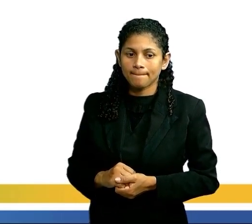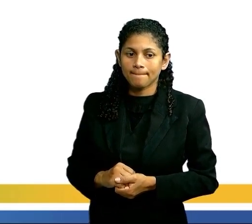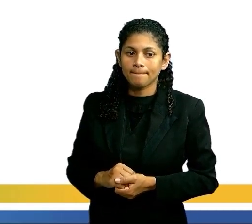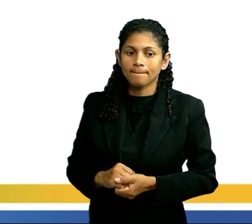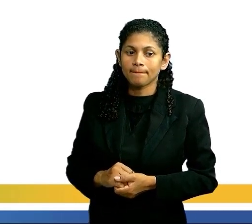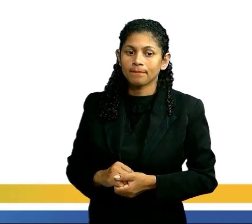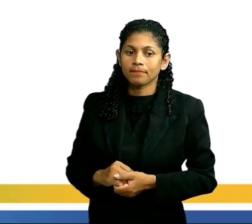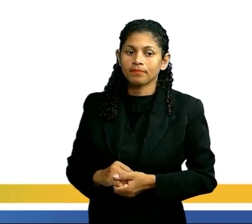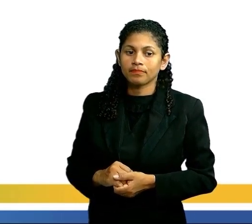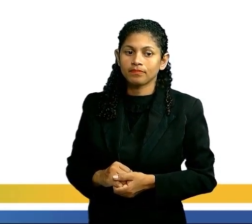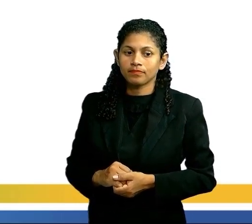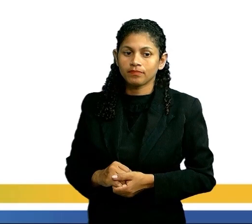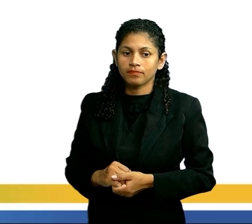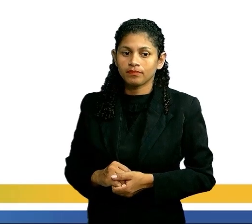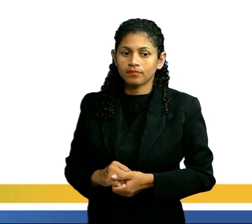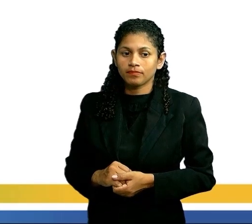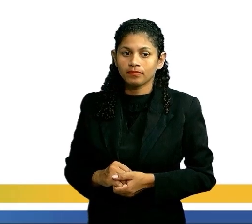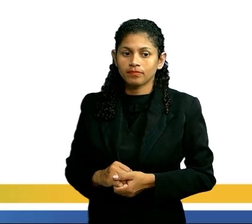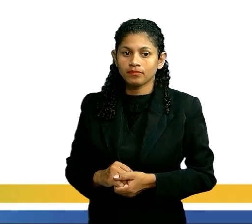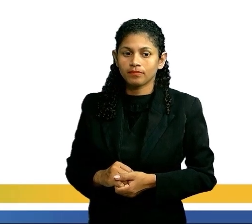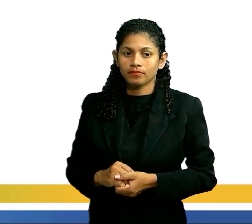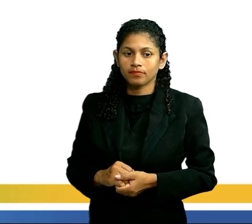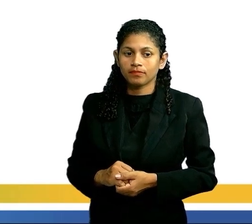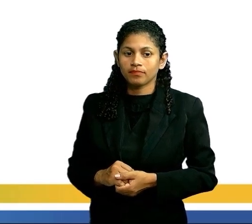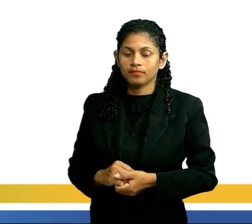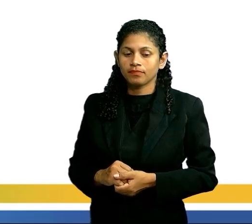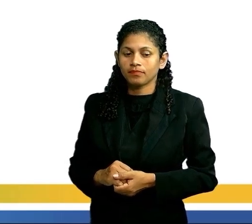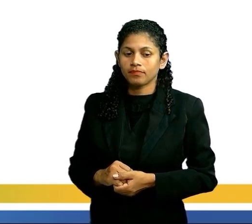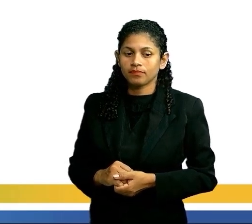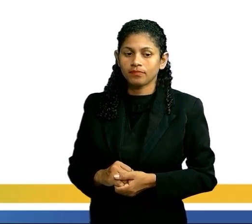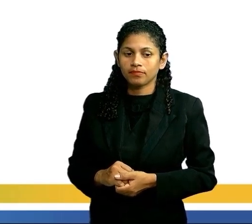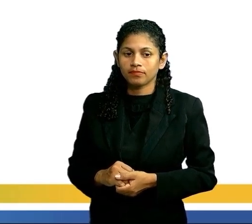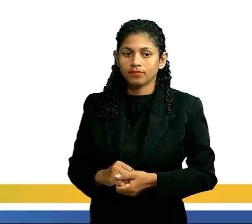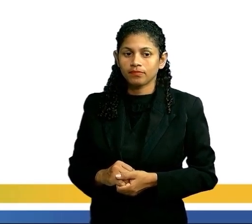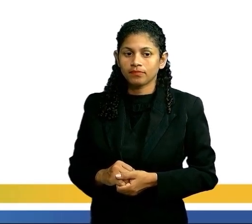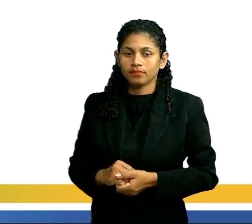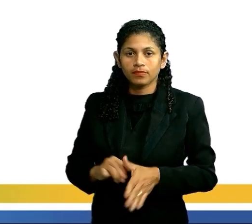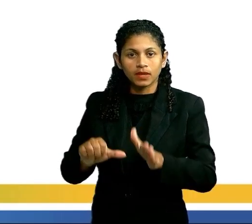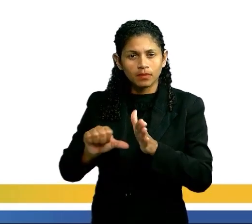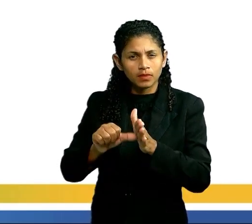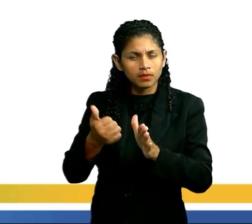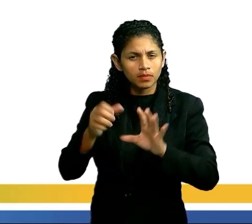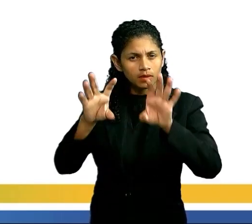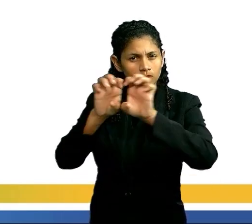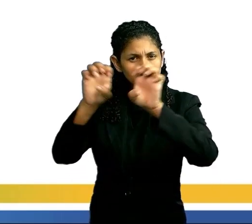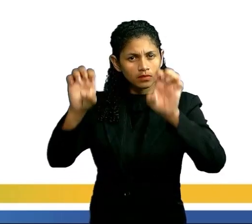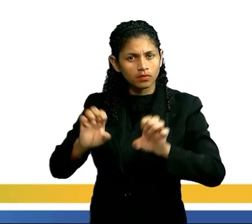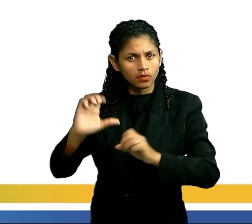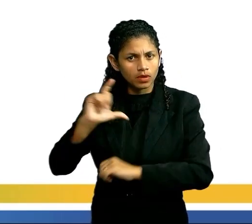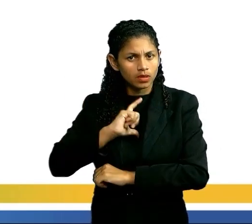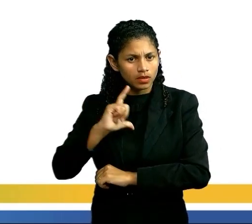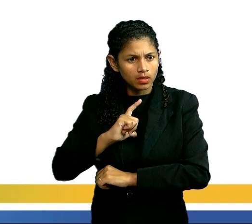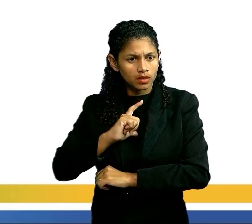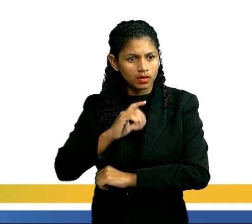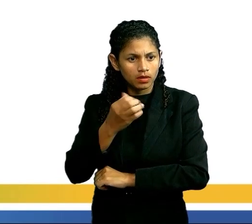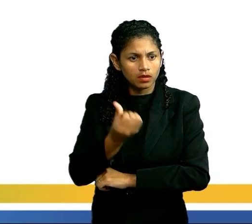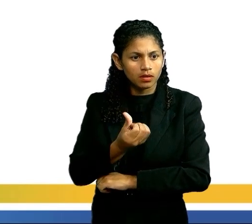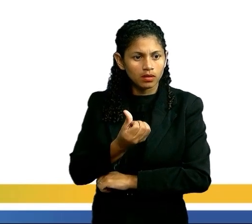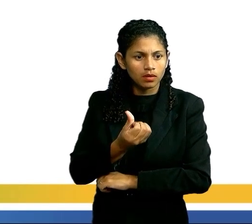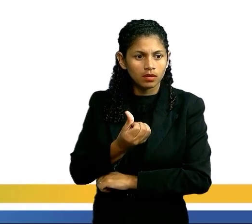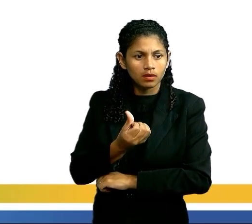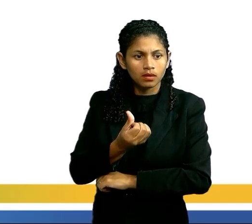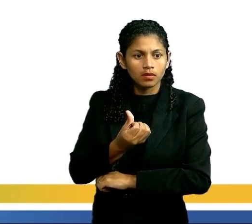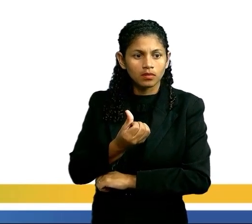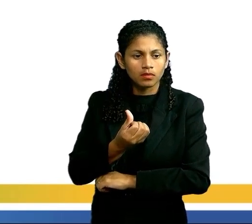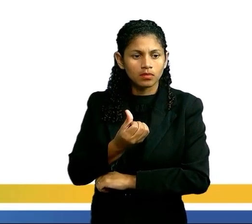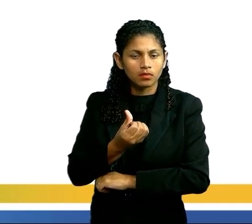por isso que é en, hexeno, dizendo que tem ligações duplas. Na primeira estrutura eu tenho? Tenho. Na segunda